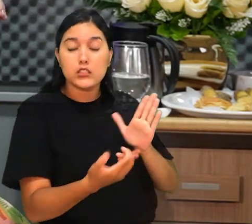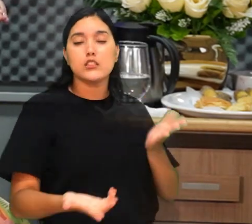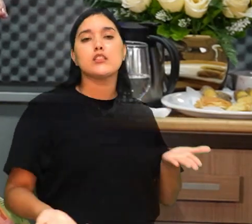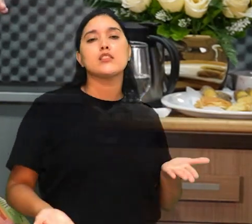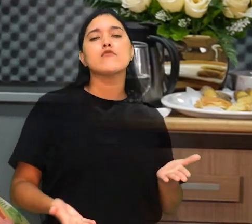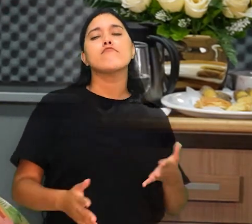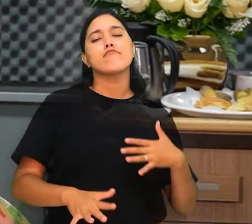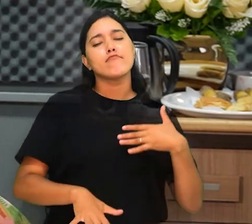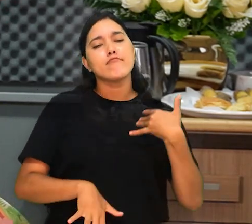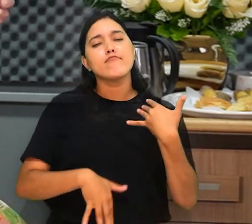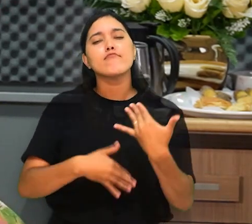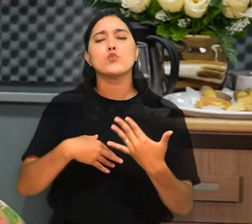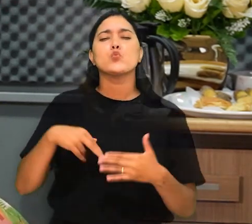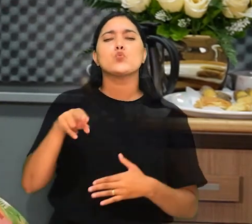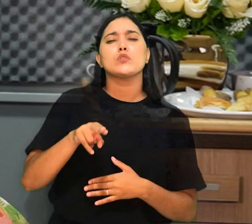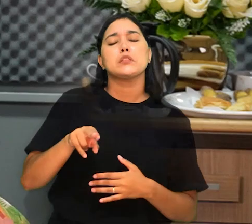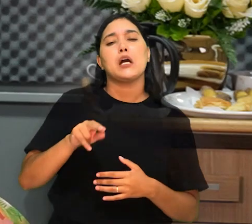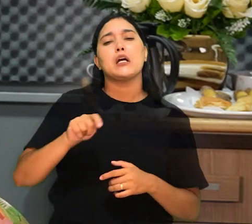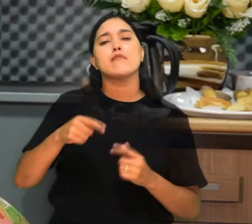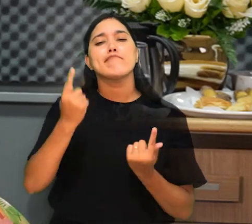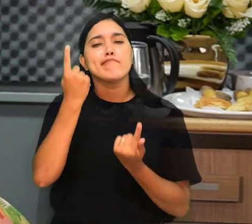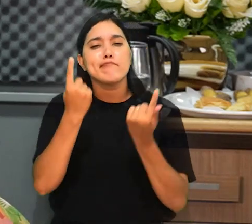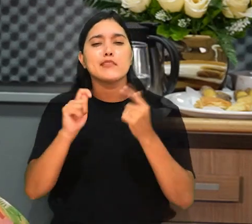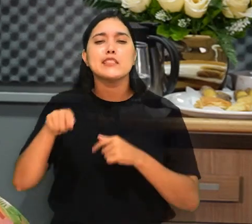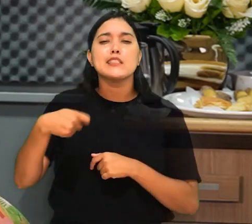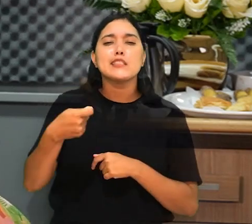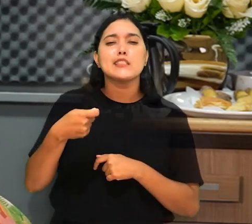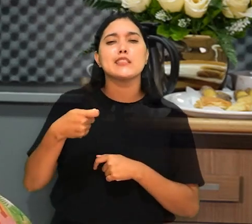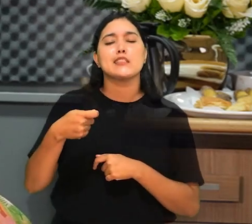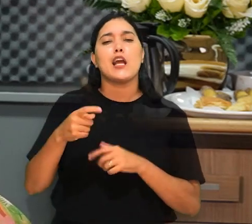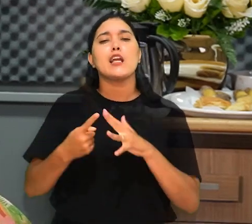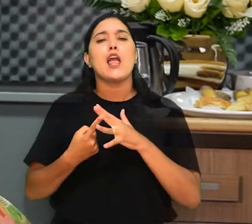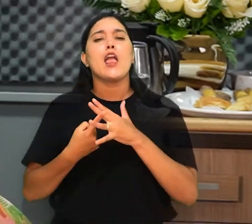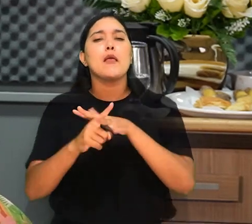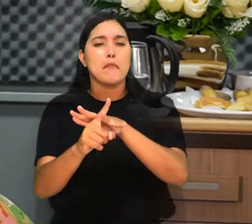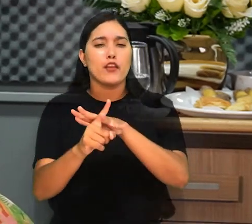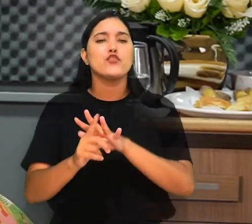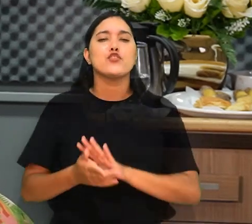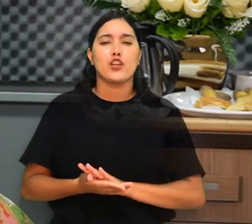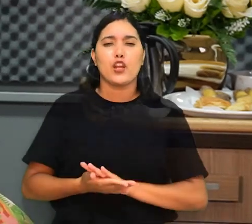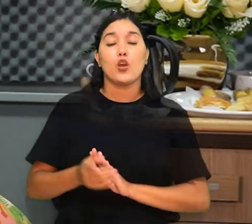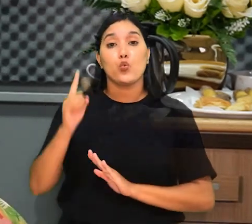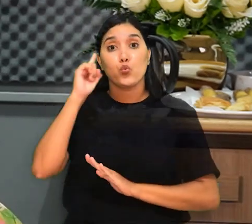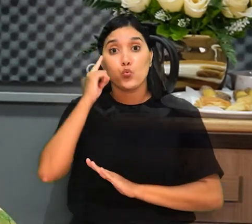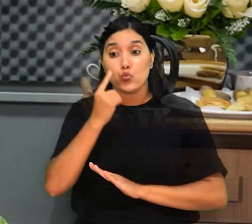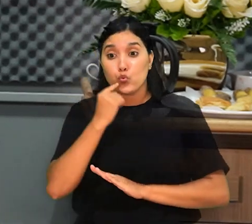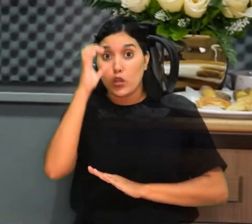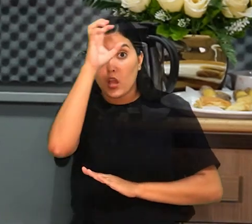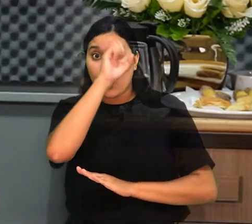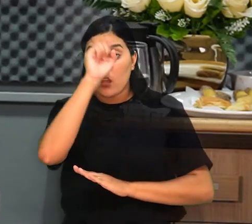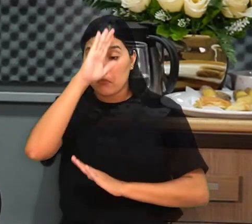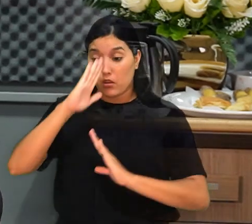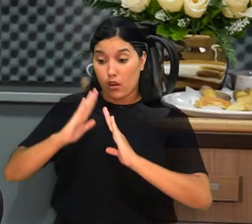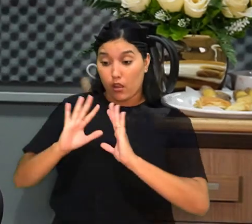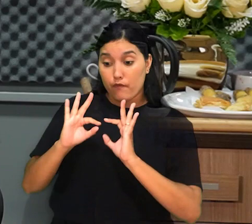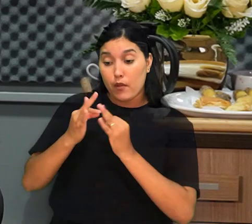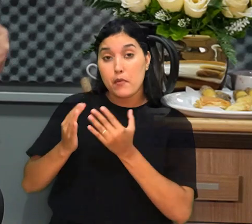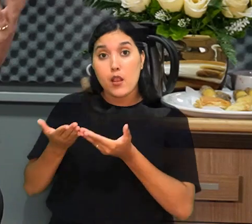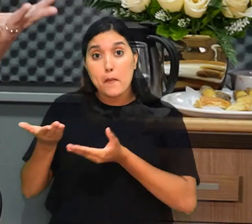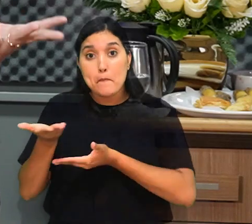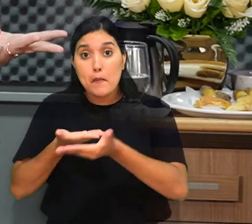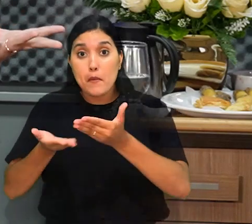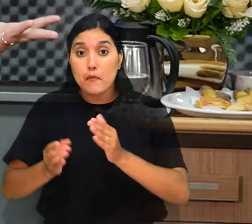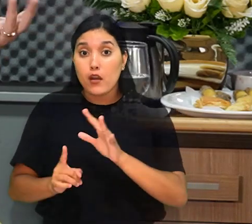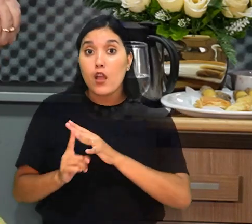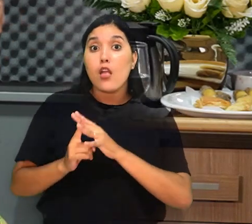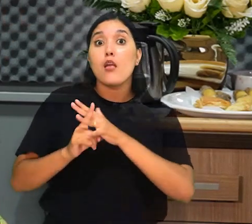fazer assim, vou pegar mais imagens aqui para ele e vou mostrar, olha, isso aqui, assim, assim, mesmo com os sinais caseiros. Os sinais caseiros